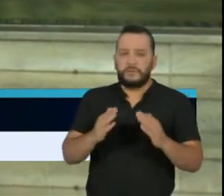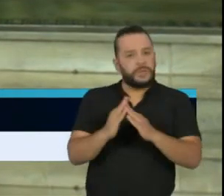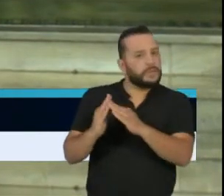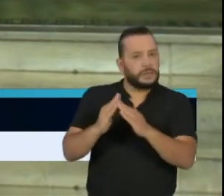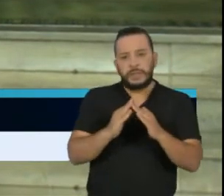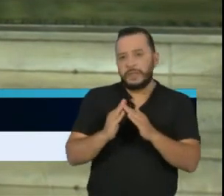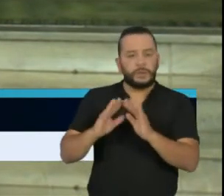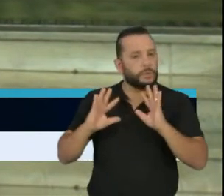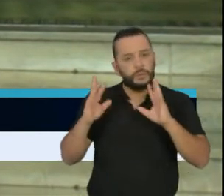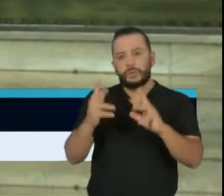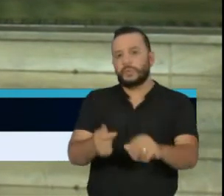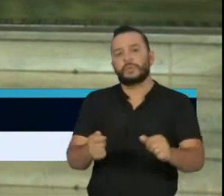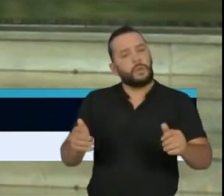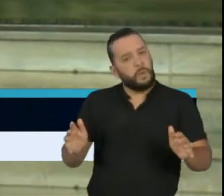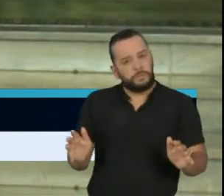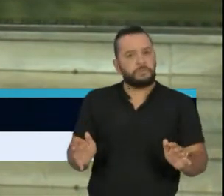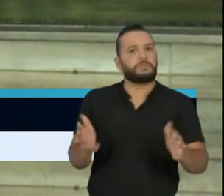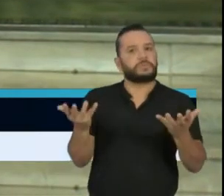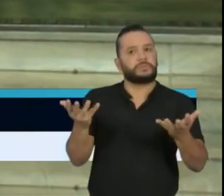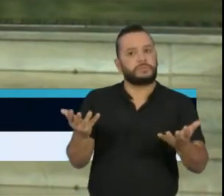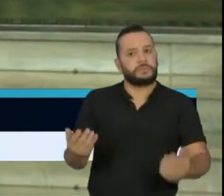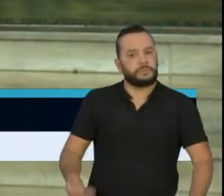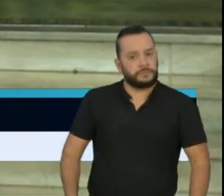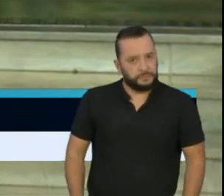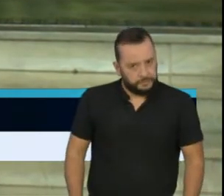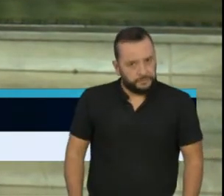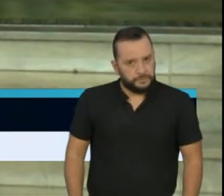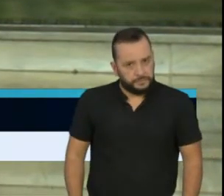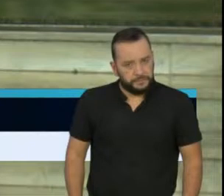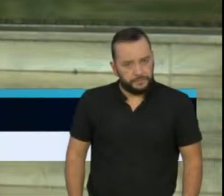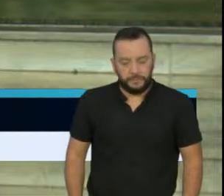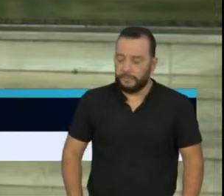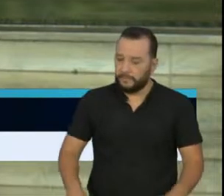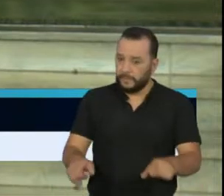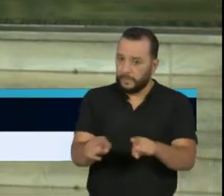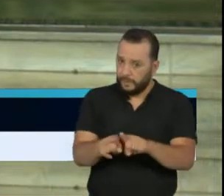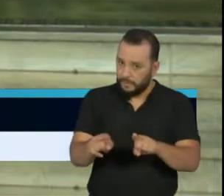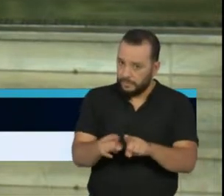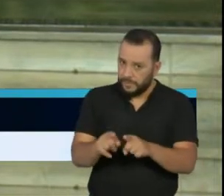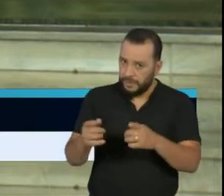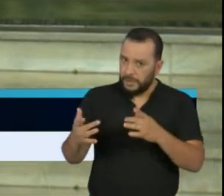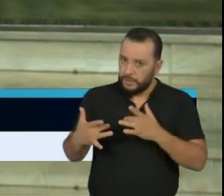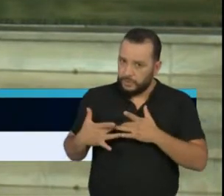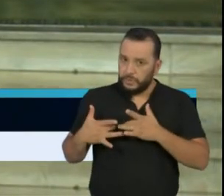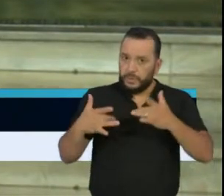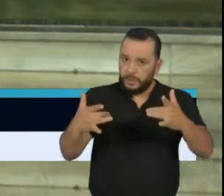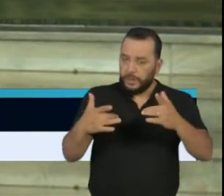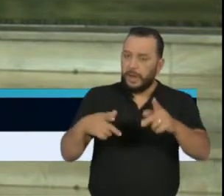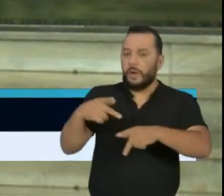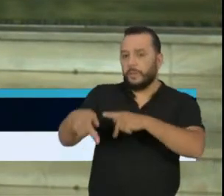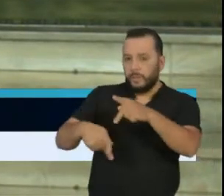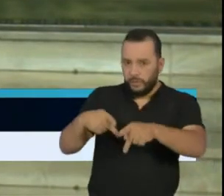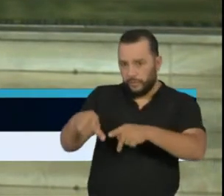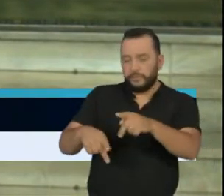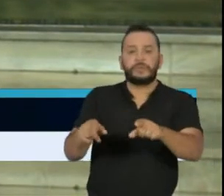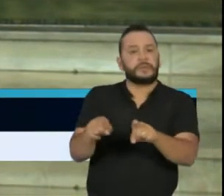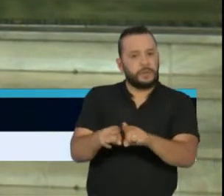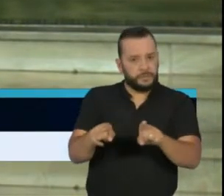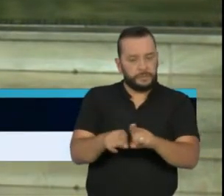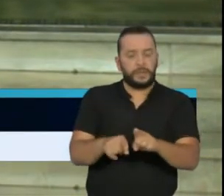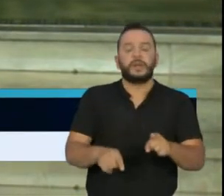vizinhos. Quero também transmitir a solidariedade à população e ao governo